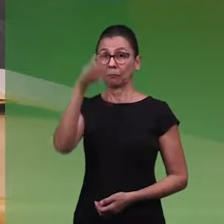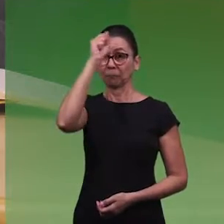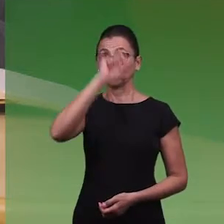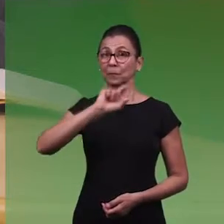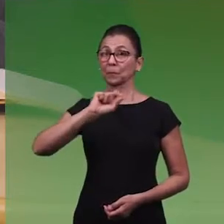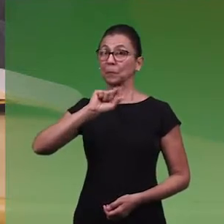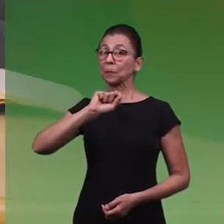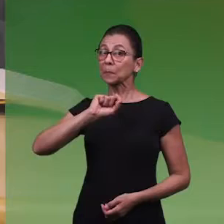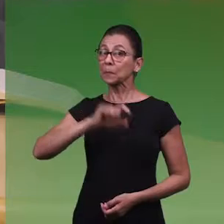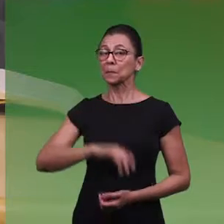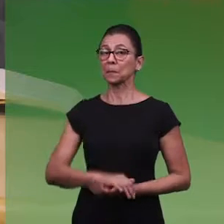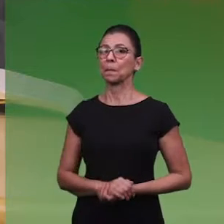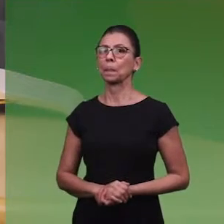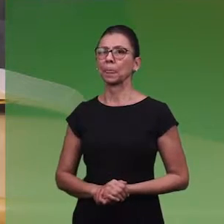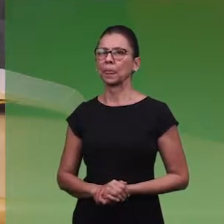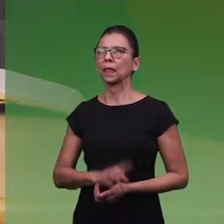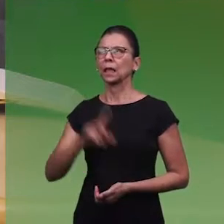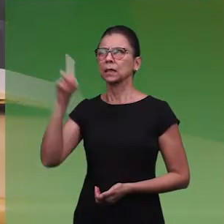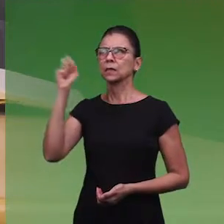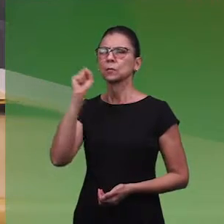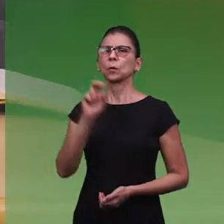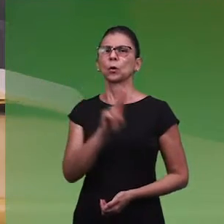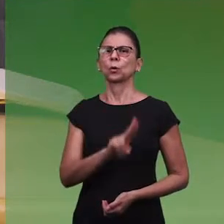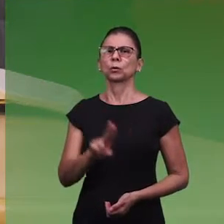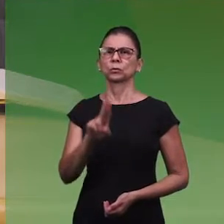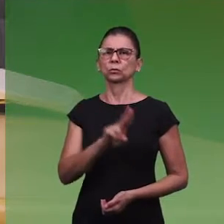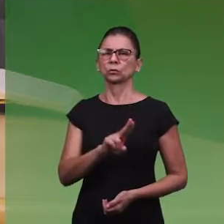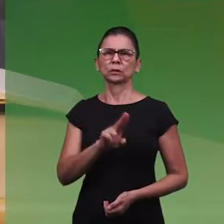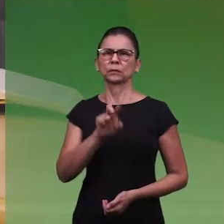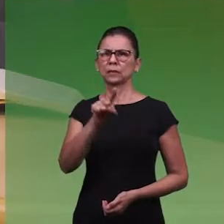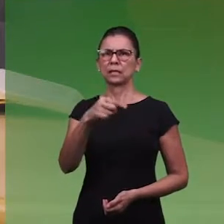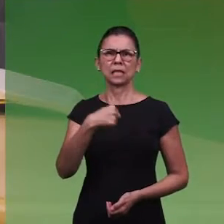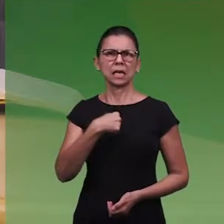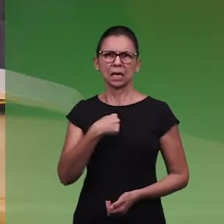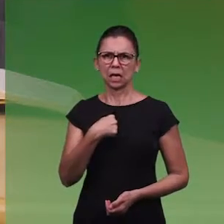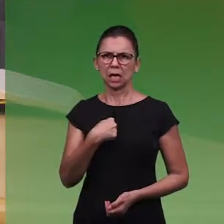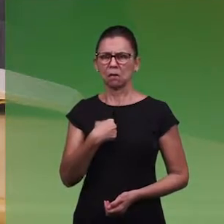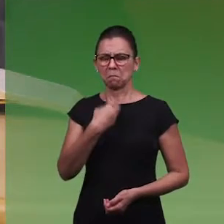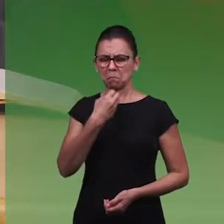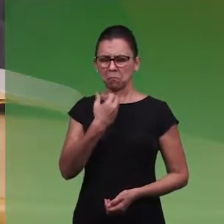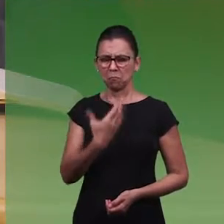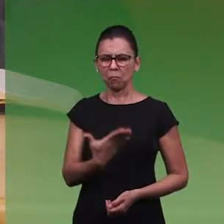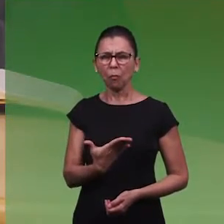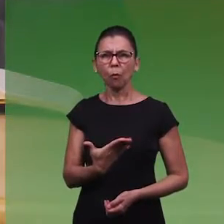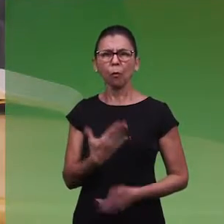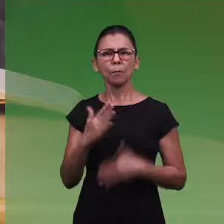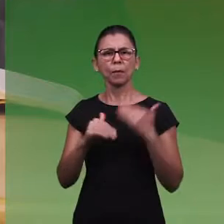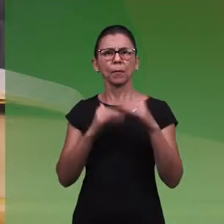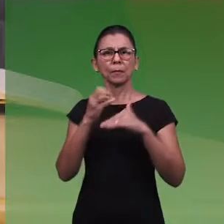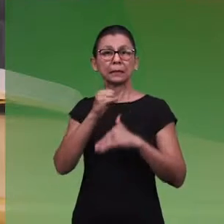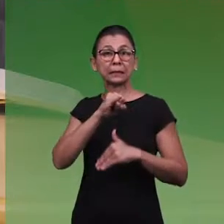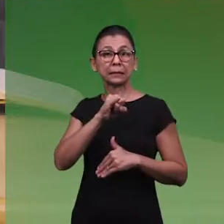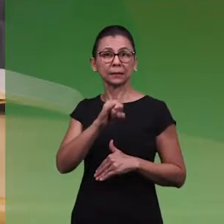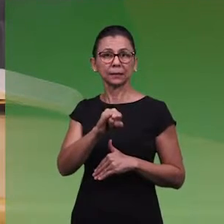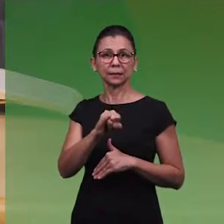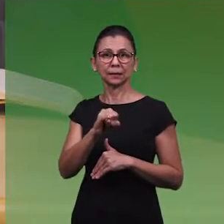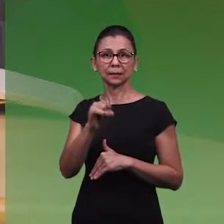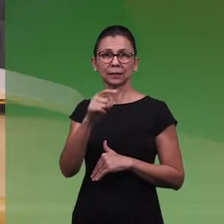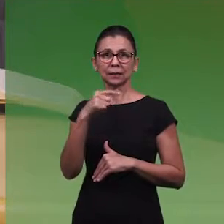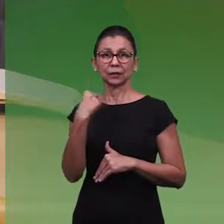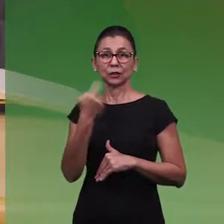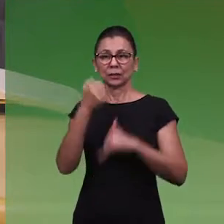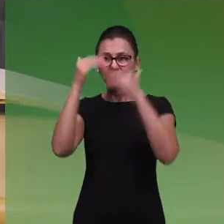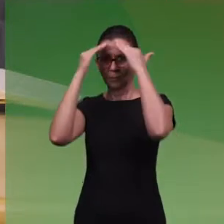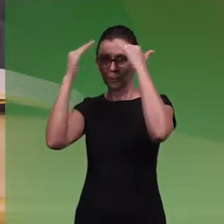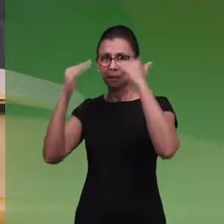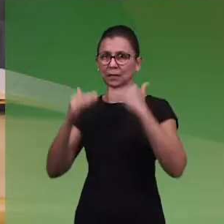podemos ser a pessoa mais usada por Deus, com as melhores condições, mas se nós desobedecermos,